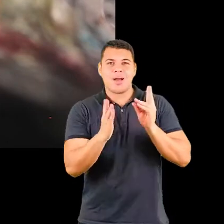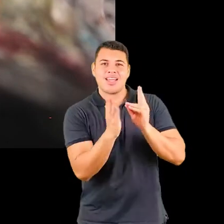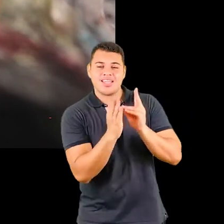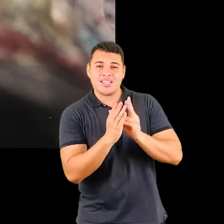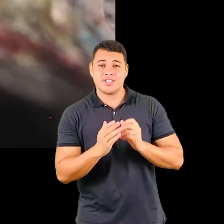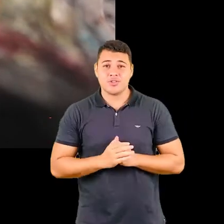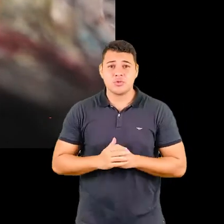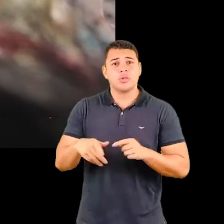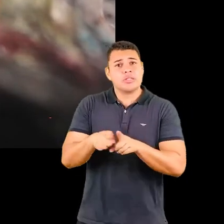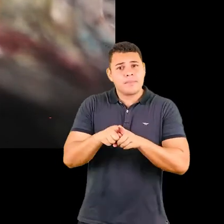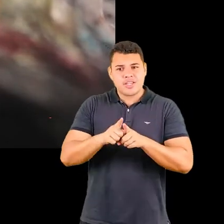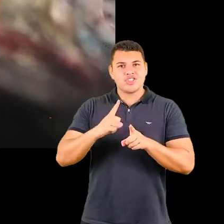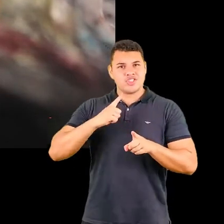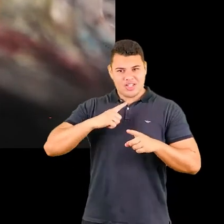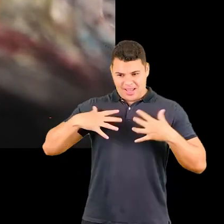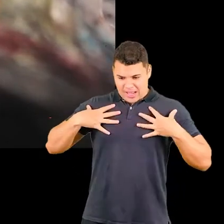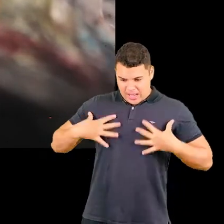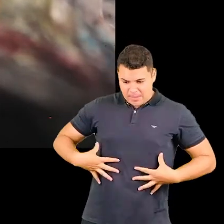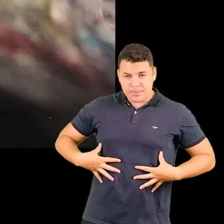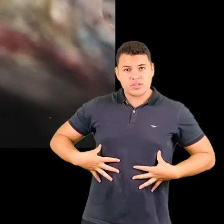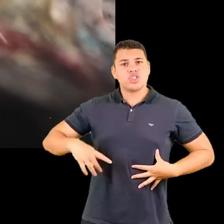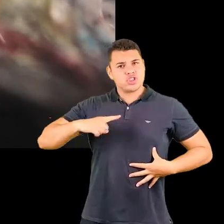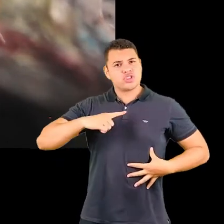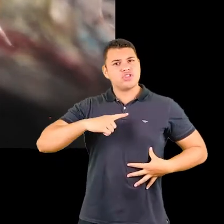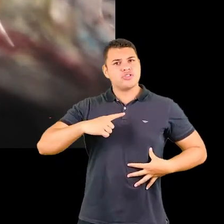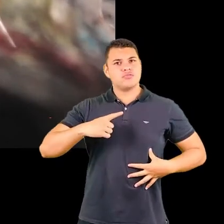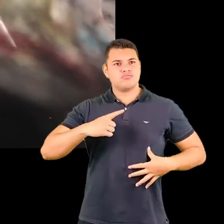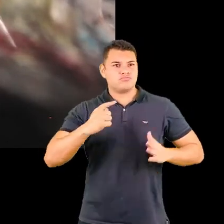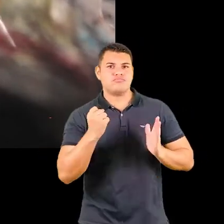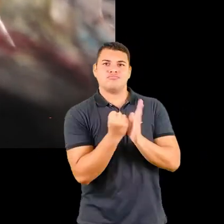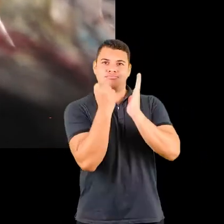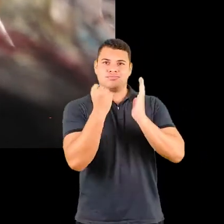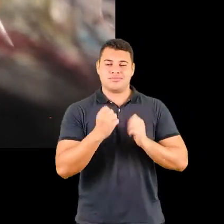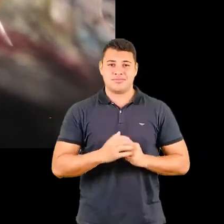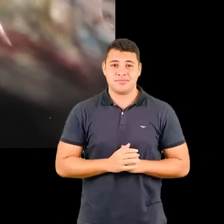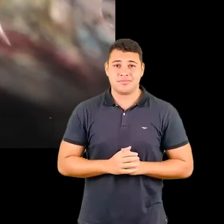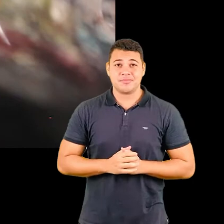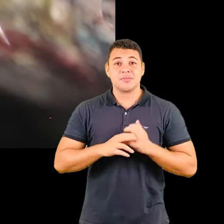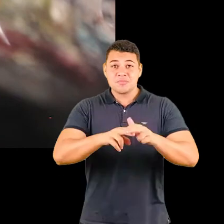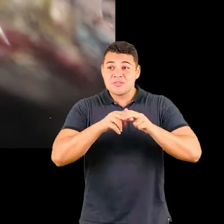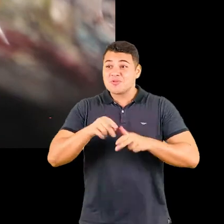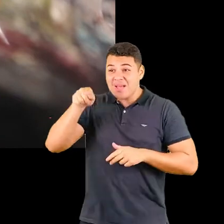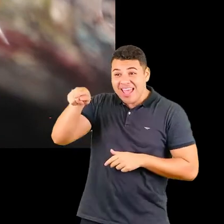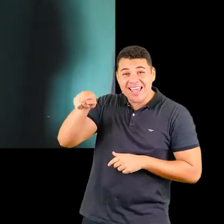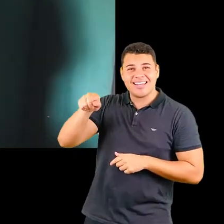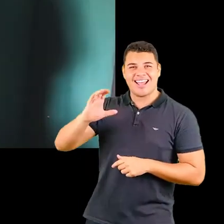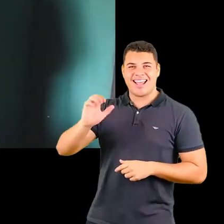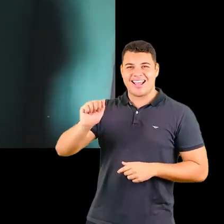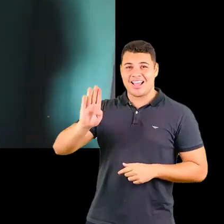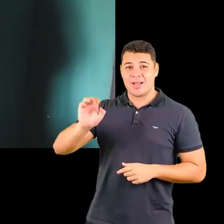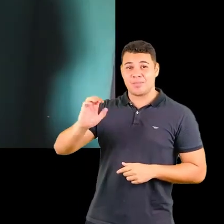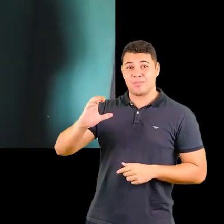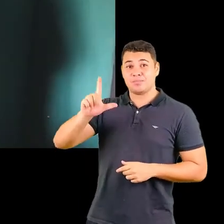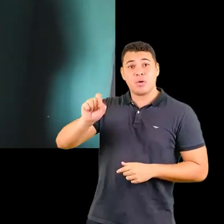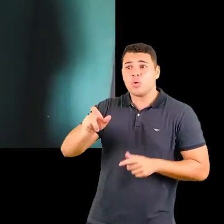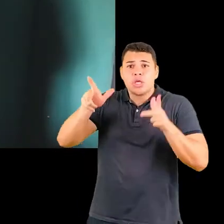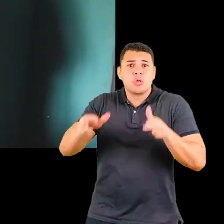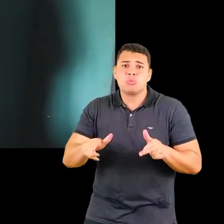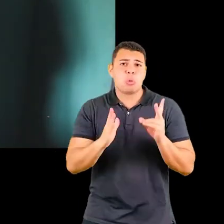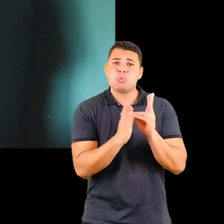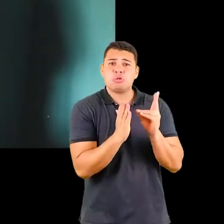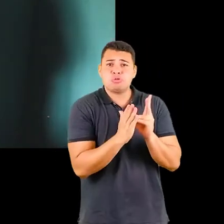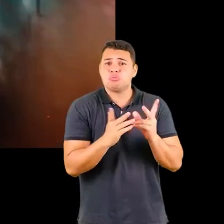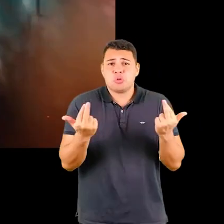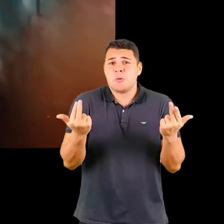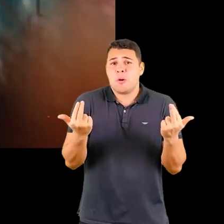a bermuda dele, a camisa, era moxa. E se formava como se fosse um índio de verdade. Assim chama o pajé.